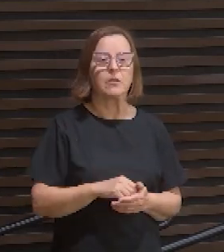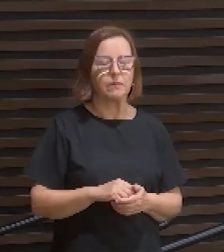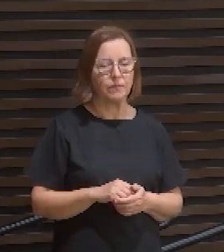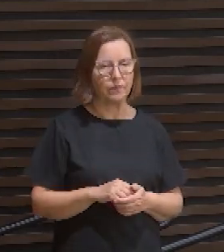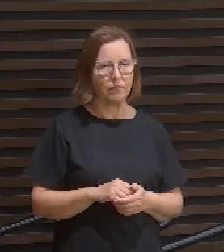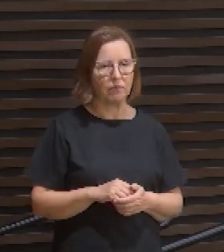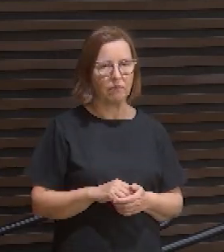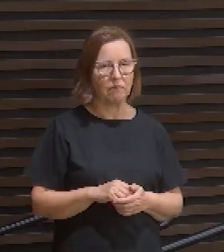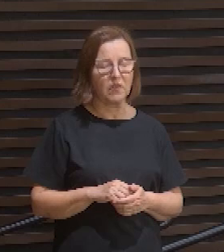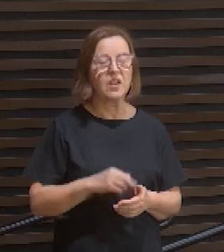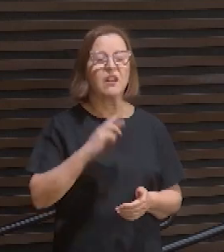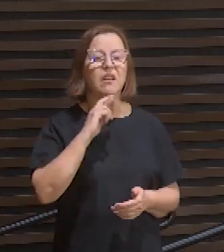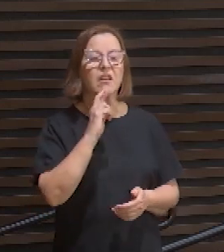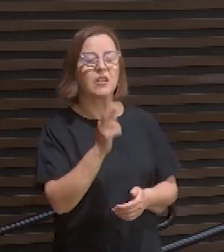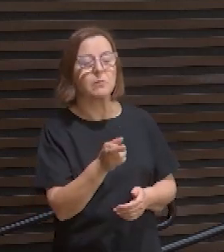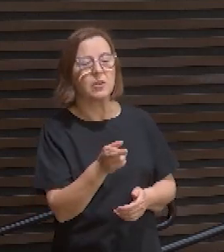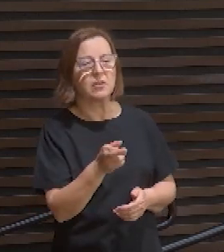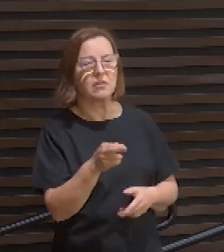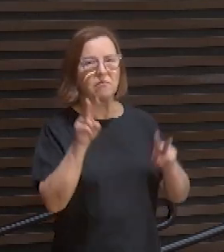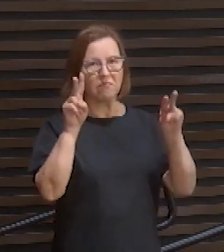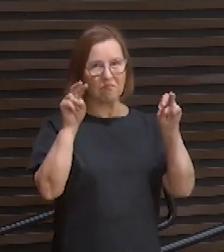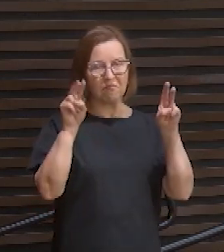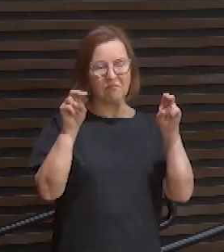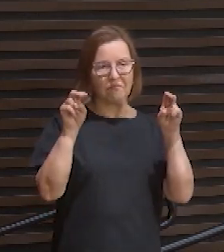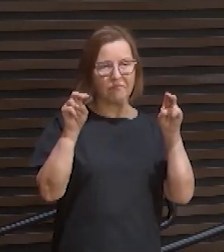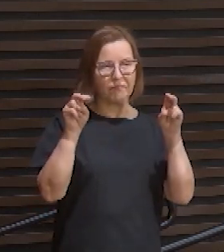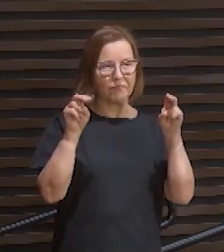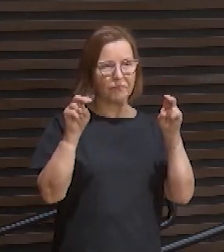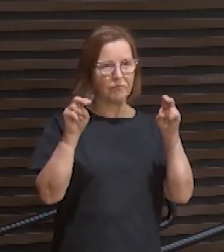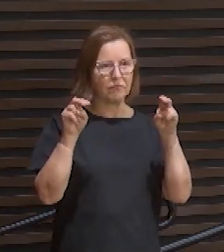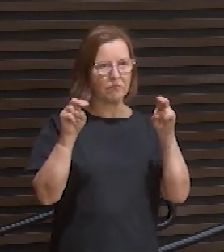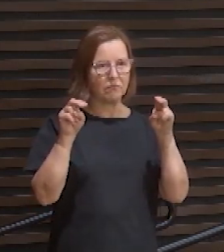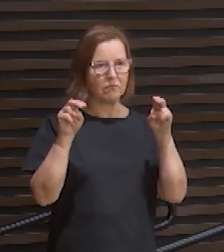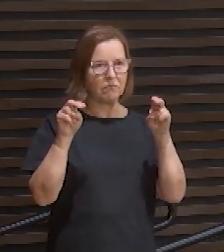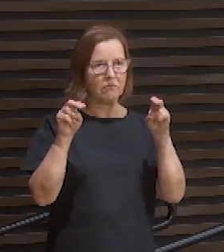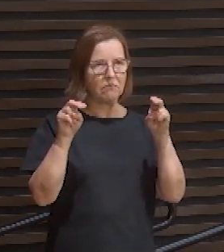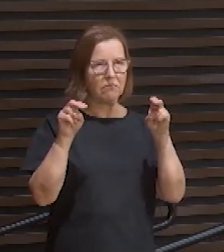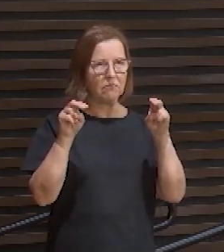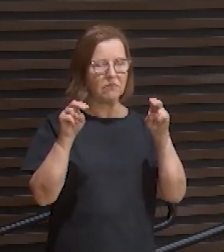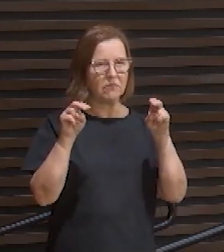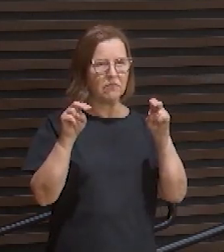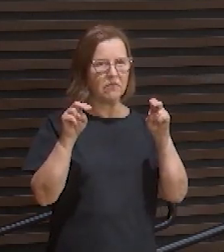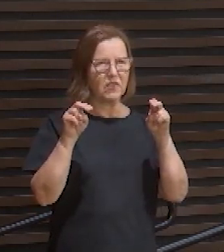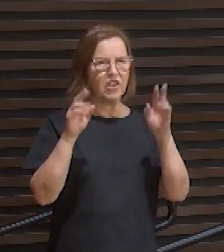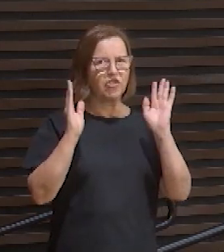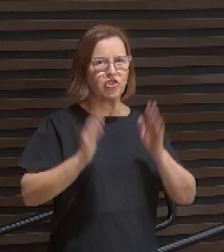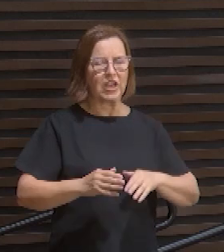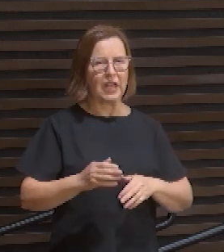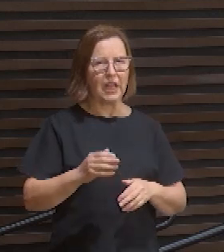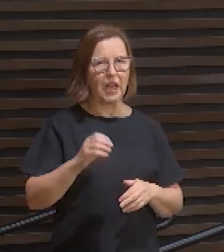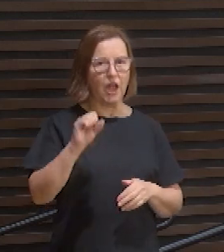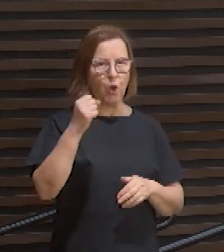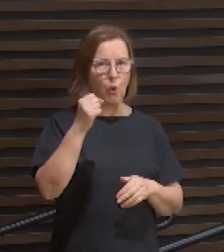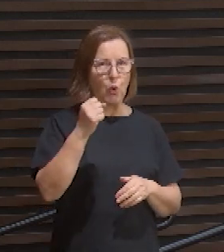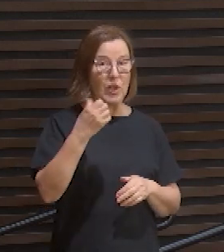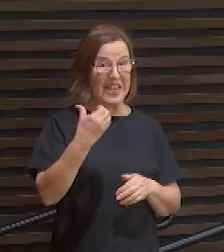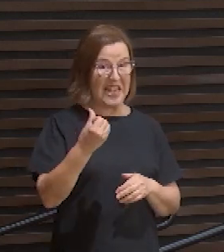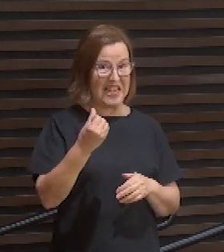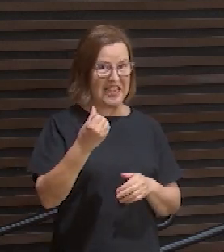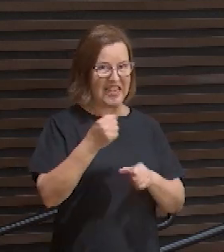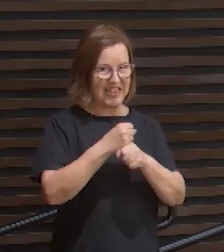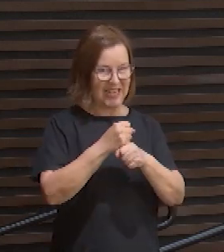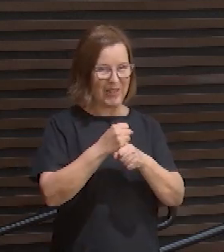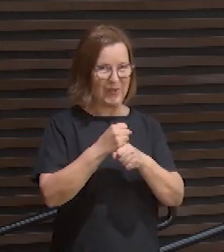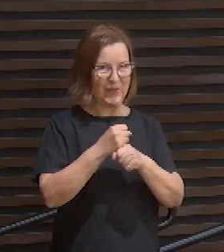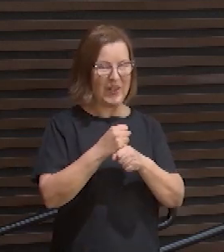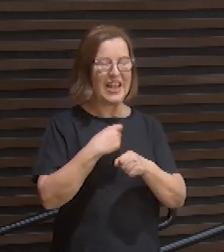Frase dele, a resposta dele, abre aspas: há 86 anos que eu o sirvo,